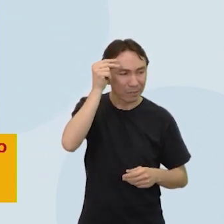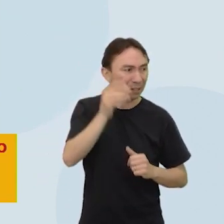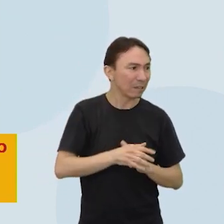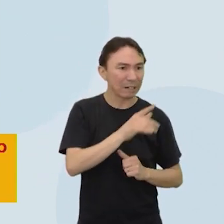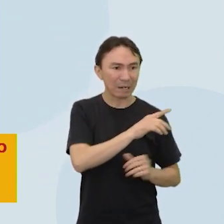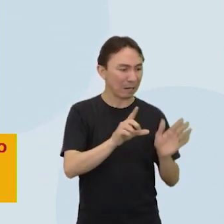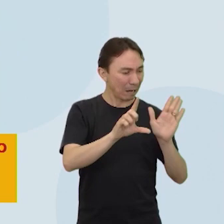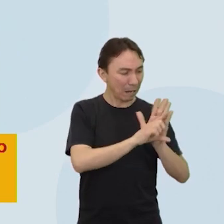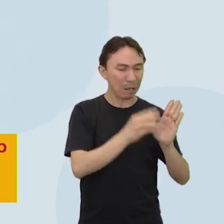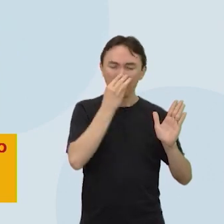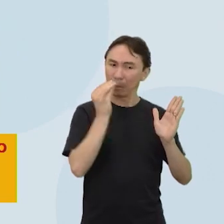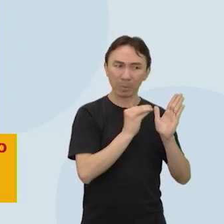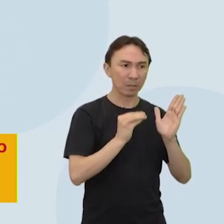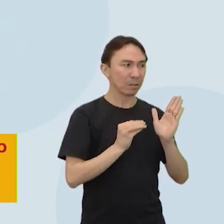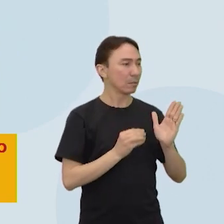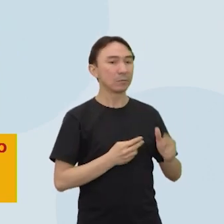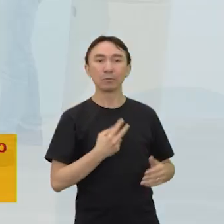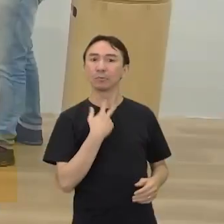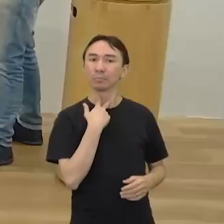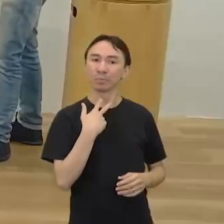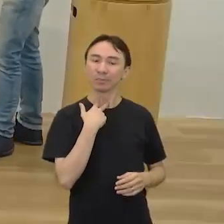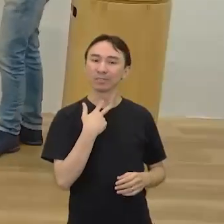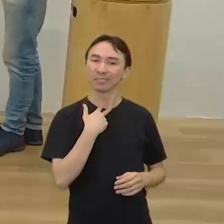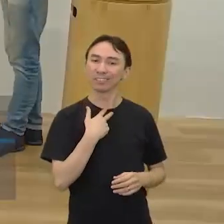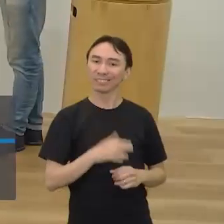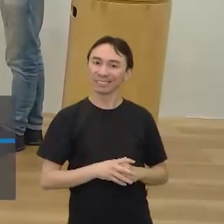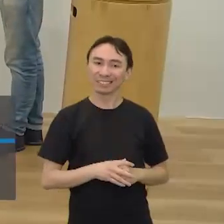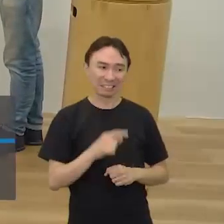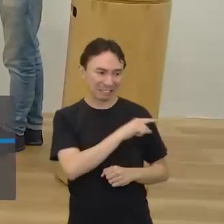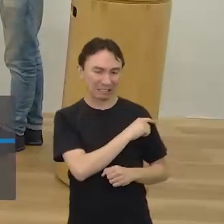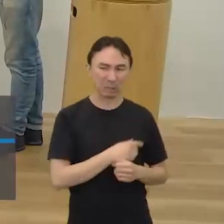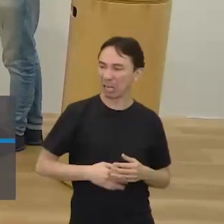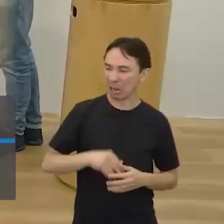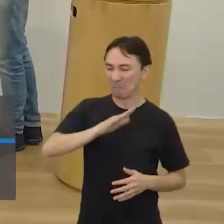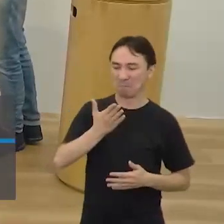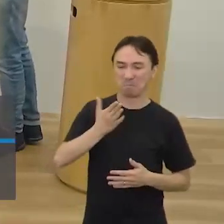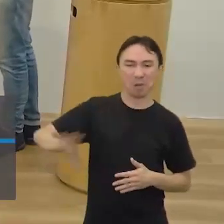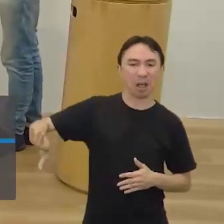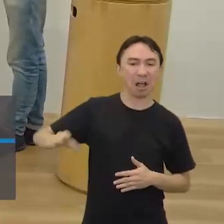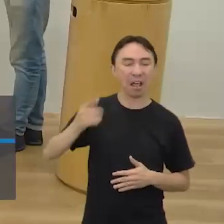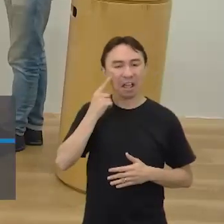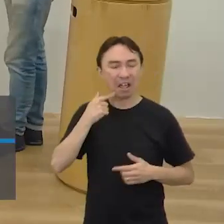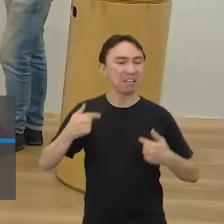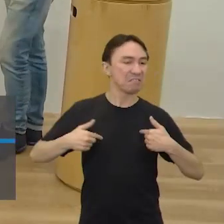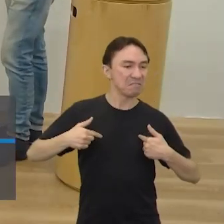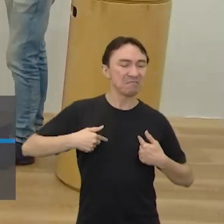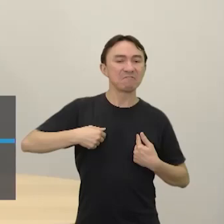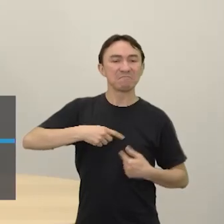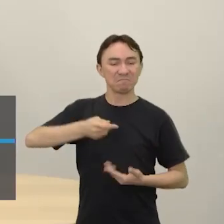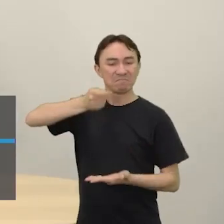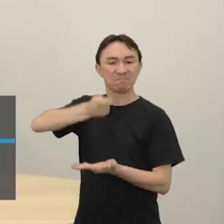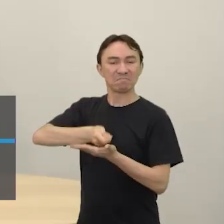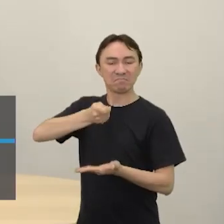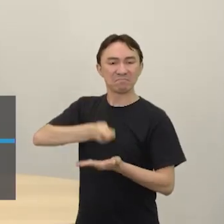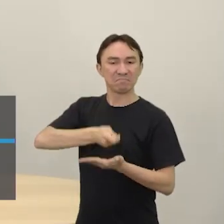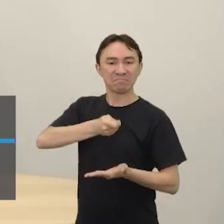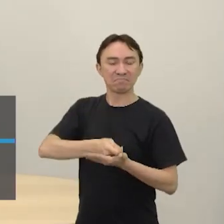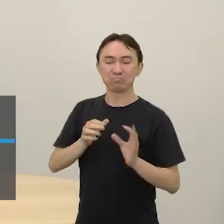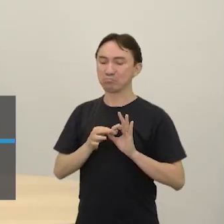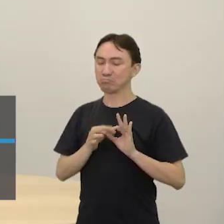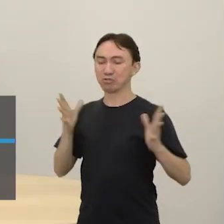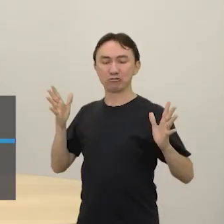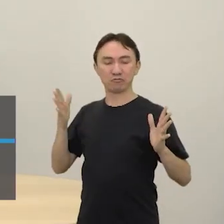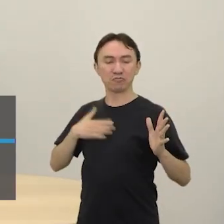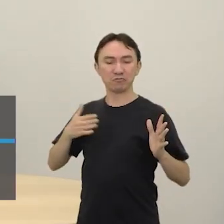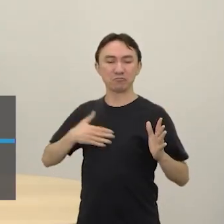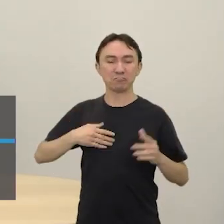E aí, esse sujeito faz o que quer, não é isso? Exato. Não pode dizer que é inconstitucional, não pode dizer que é ilegal. É como se tivesse tudo autorizado de